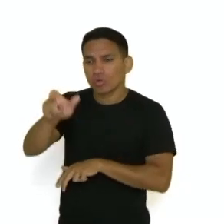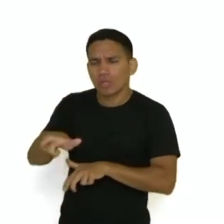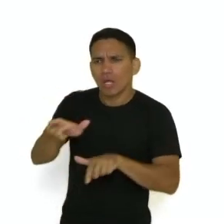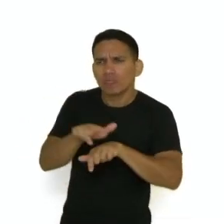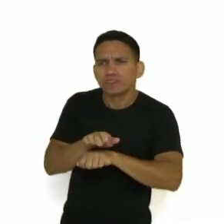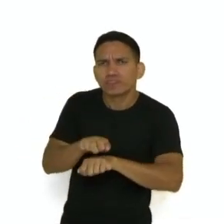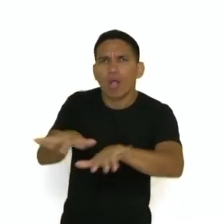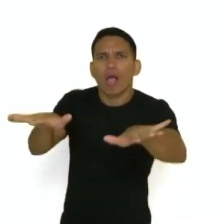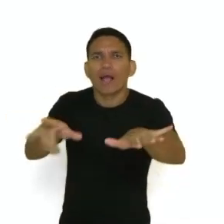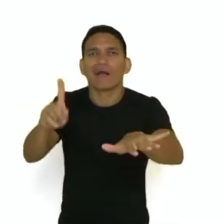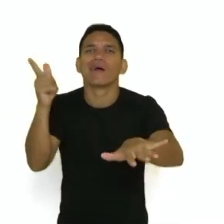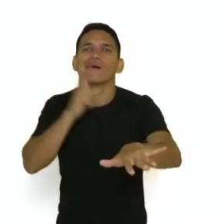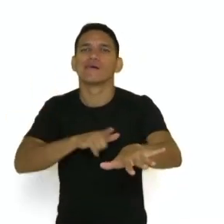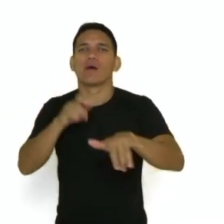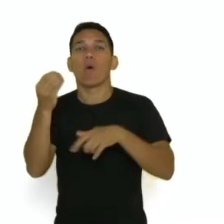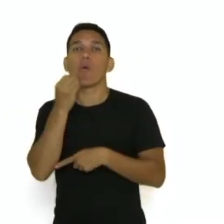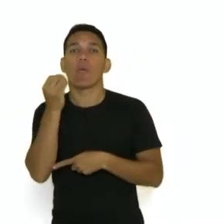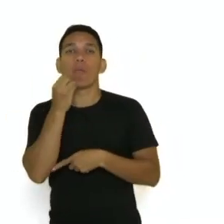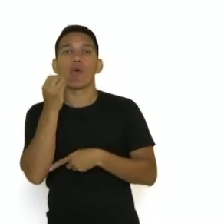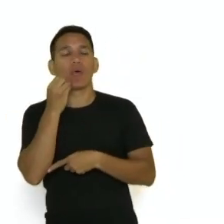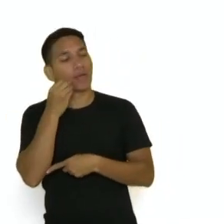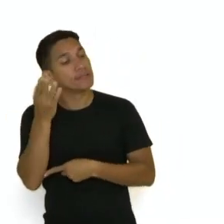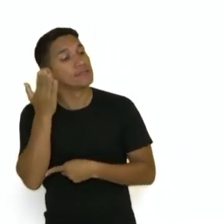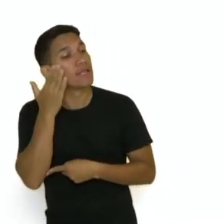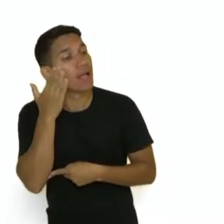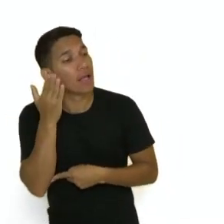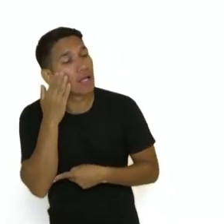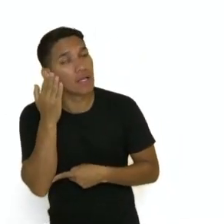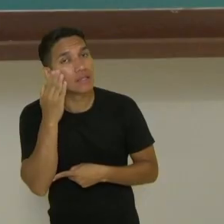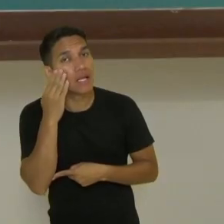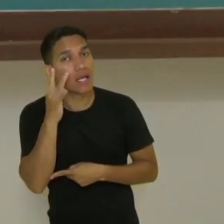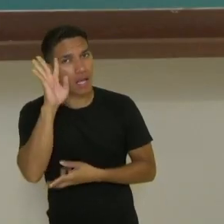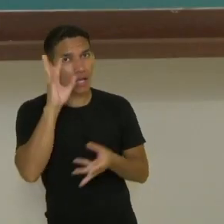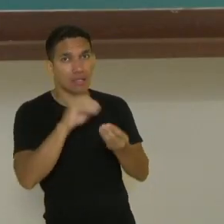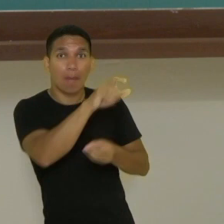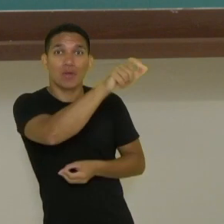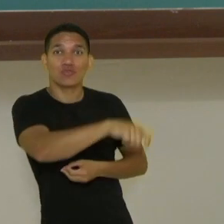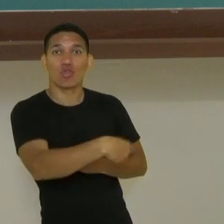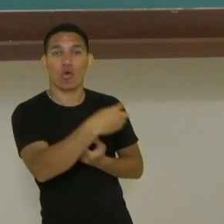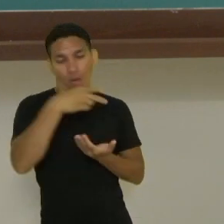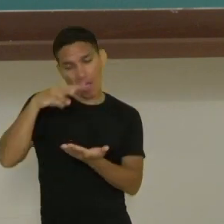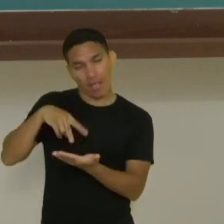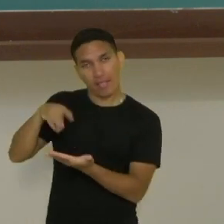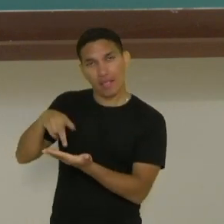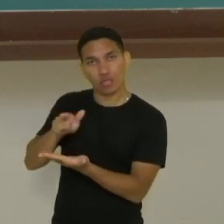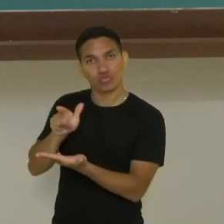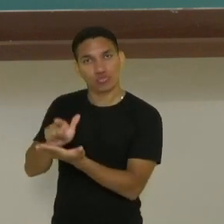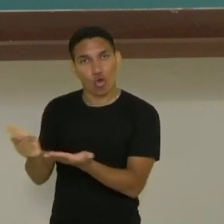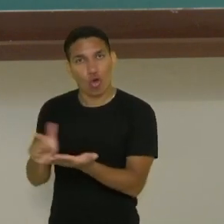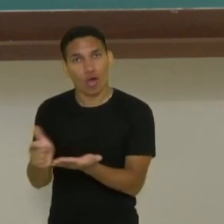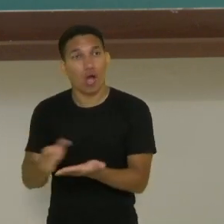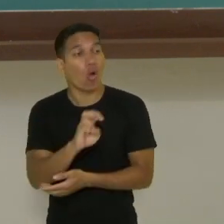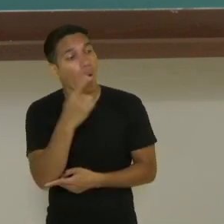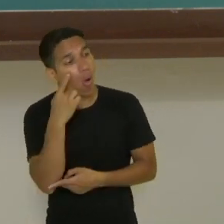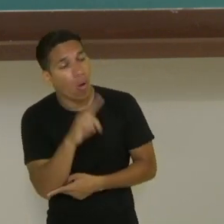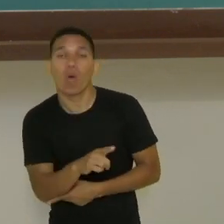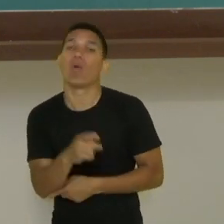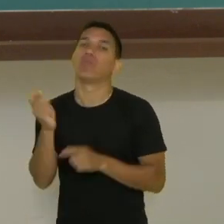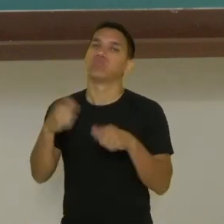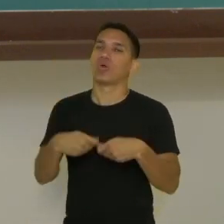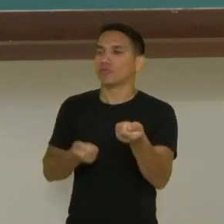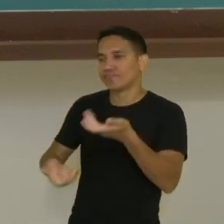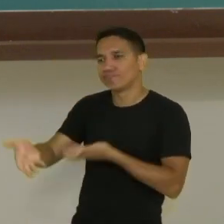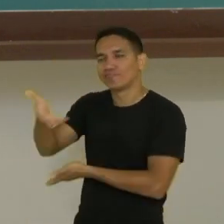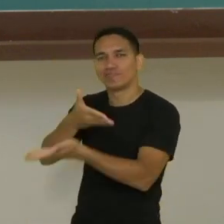oportunidade de conhecer e divulgar os seus posicionamentos dos seus leitores. Então, o veículo de comunicação, ele pode, através da carta